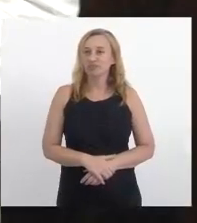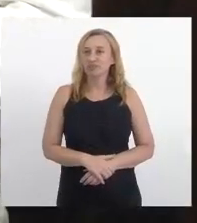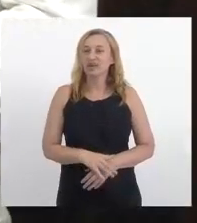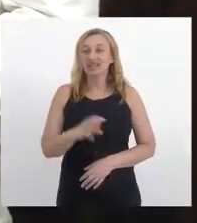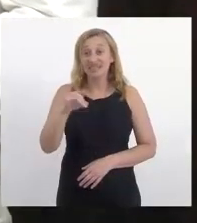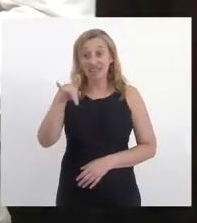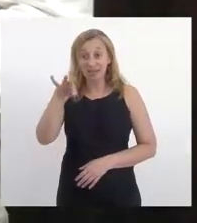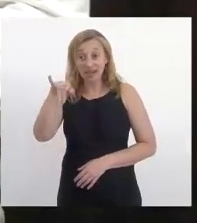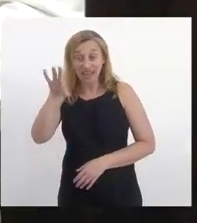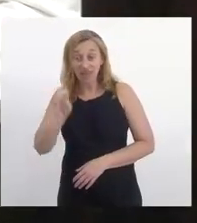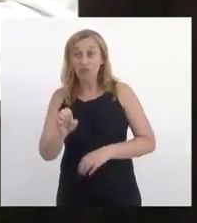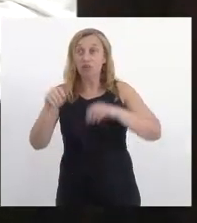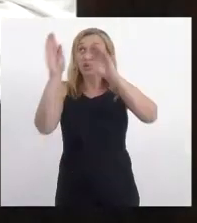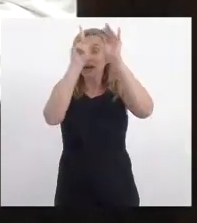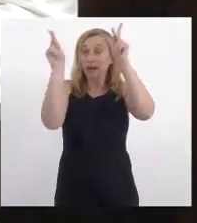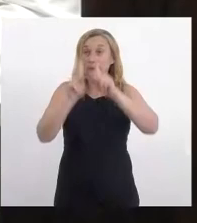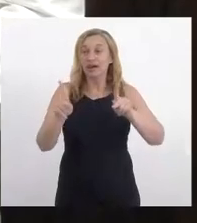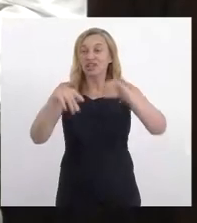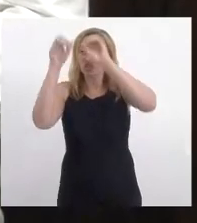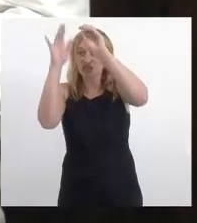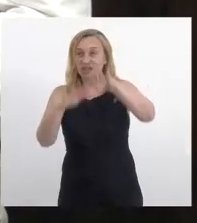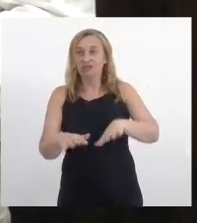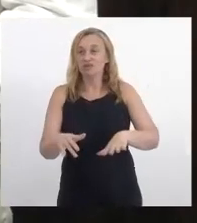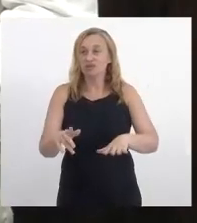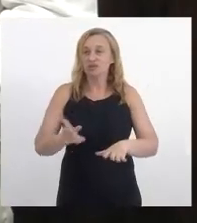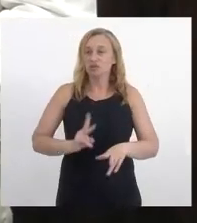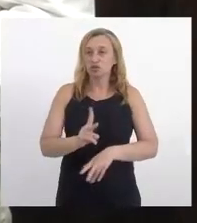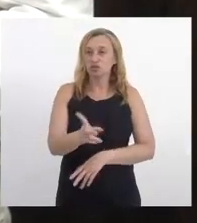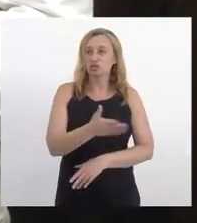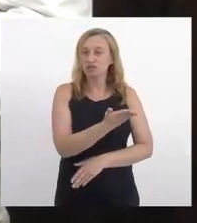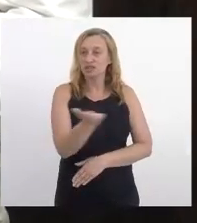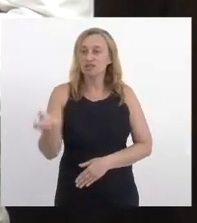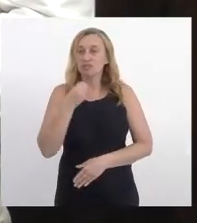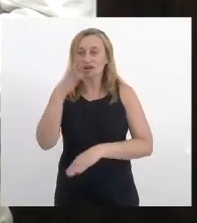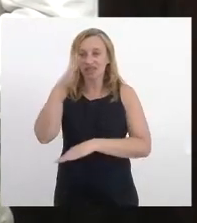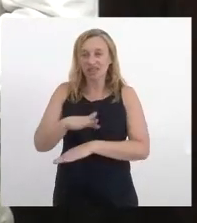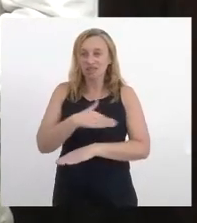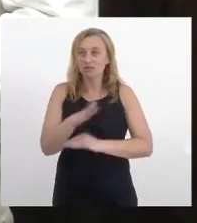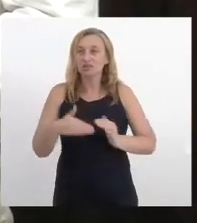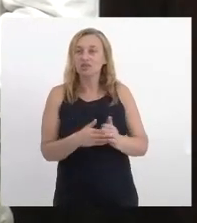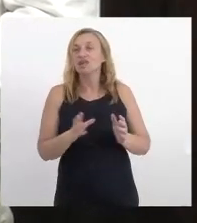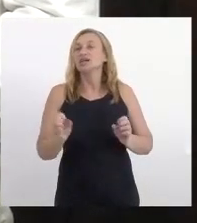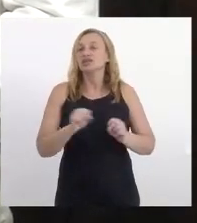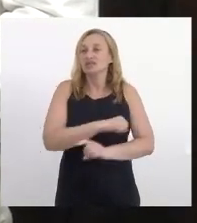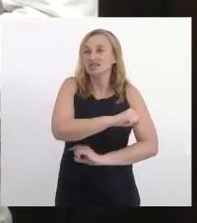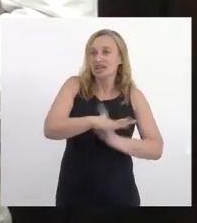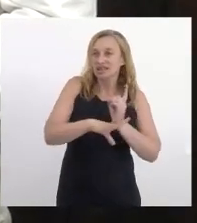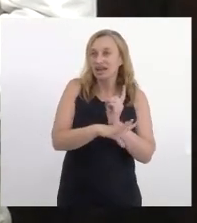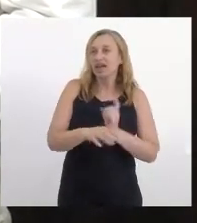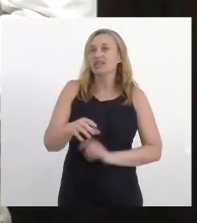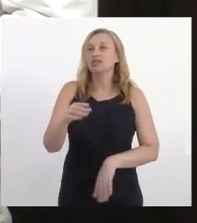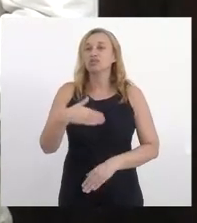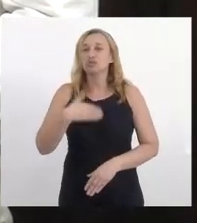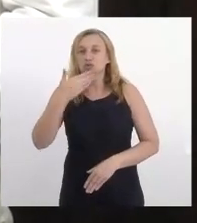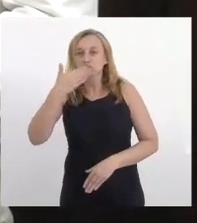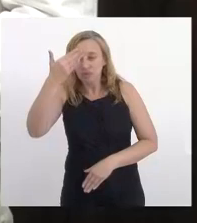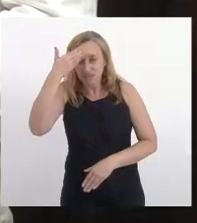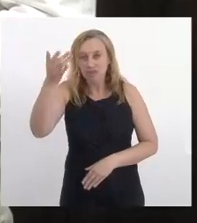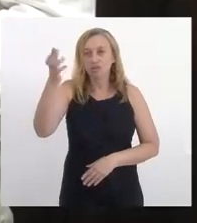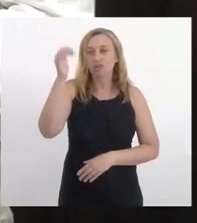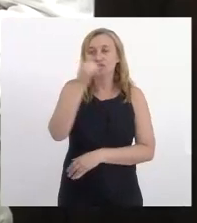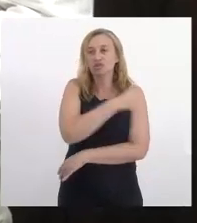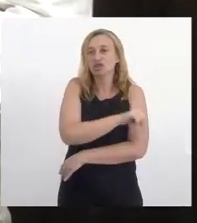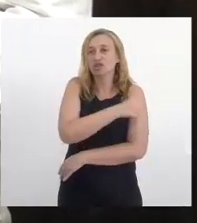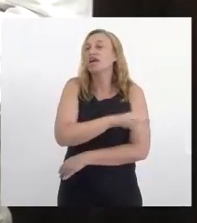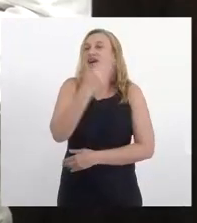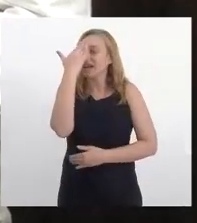Assalamu alaikum, que a paz de Deus esteja com todos vocês. Boa tarde a todos. Em nome da Sociedade Beneficente Muçulmana do Rio de Janeiro, eu gostaria